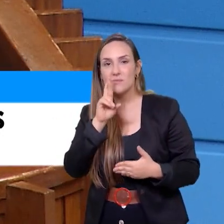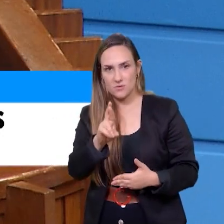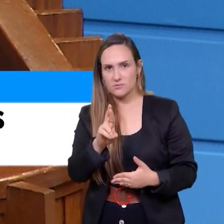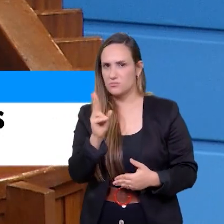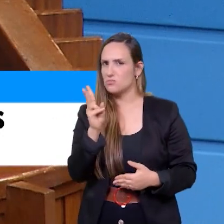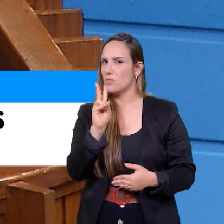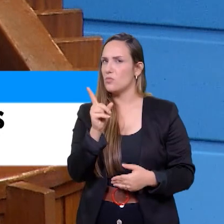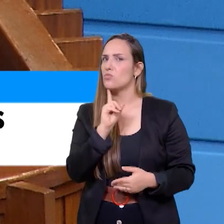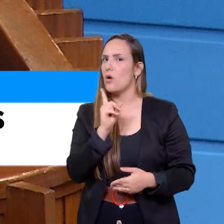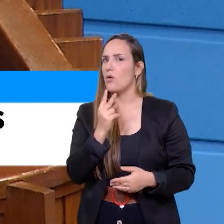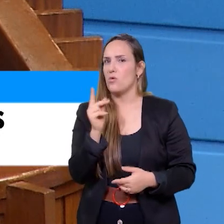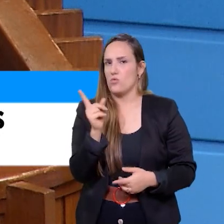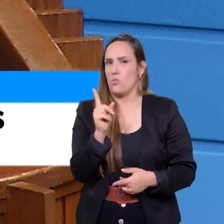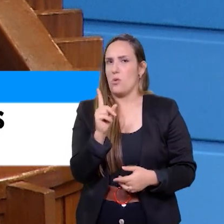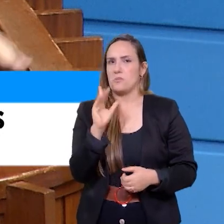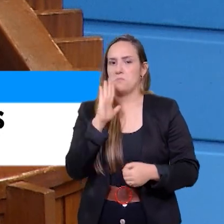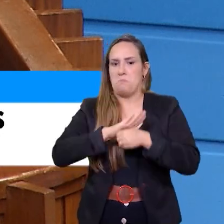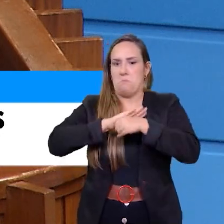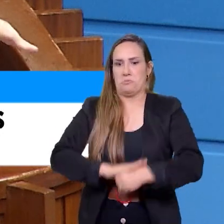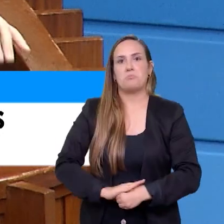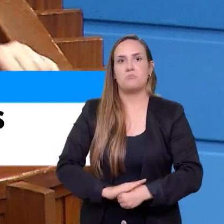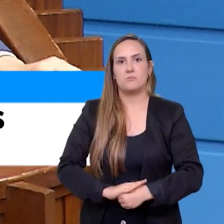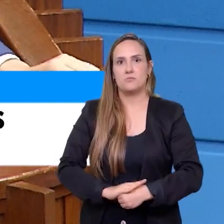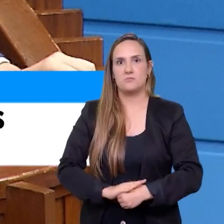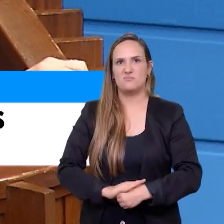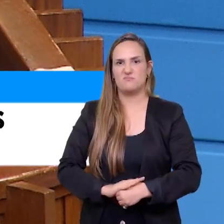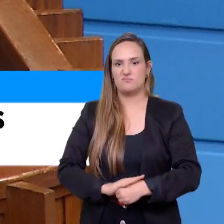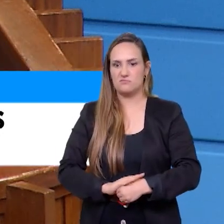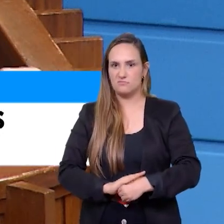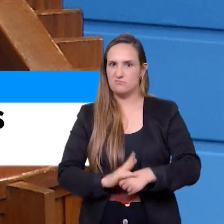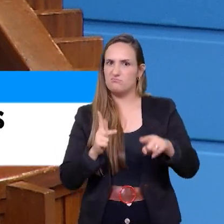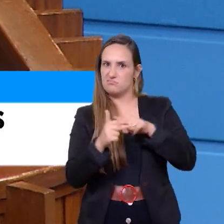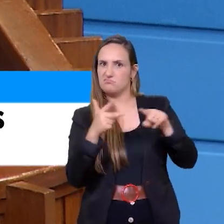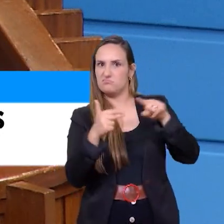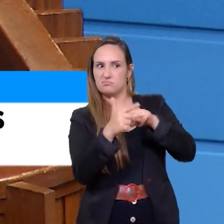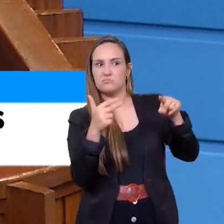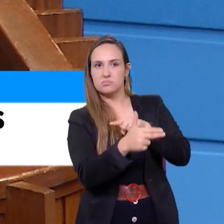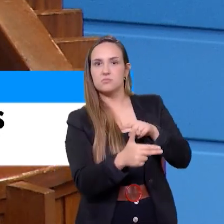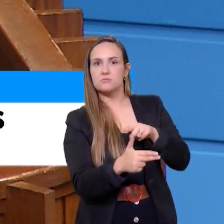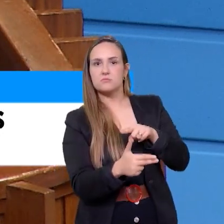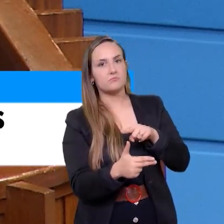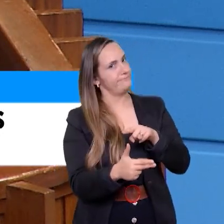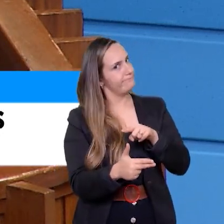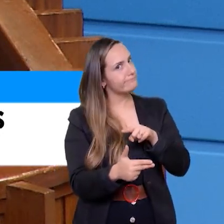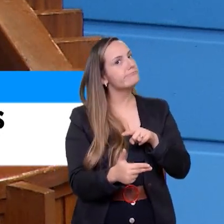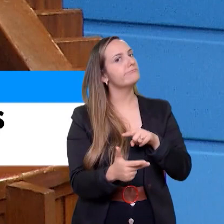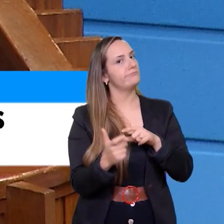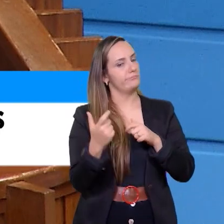e não suprimir, promover repressões. Cuidado